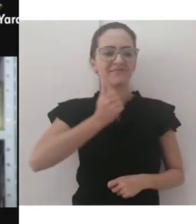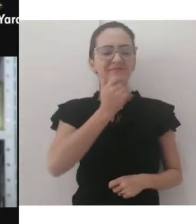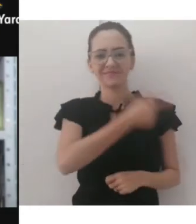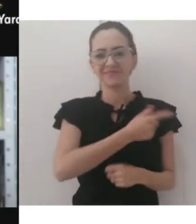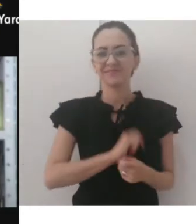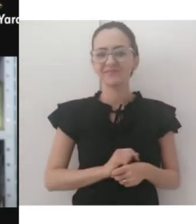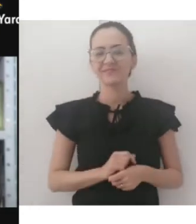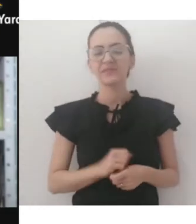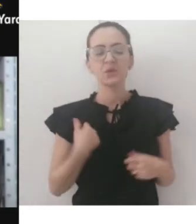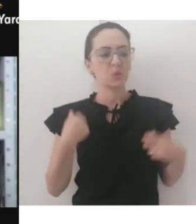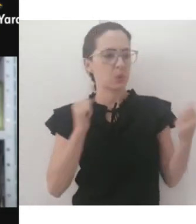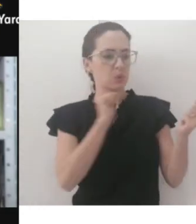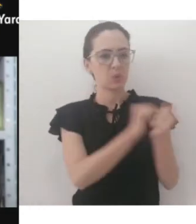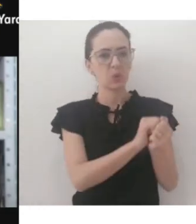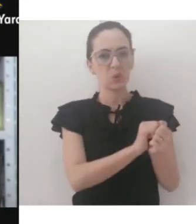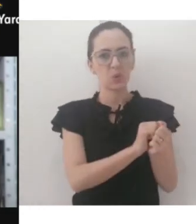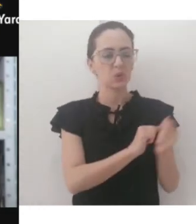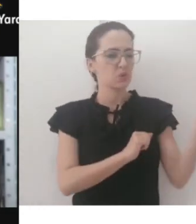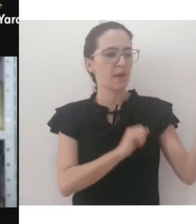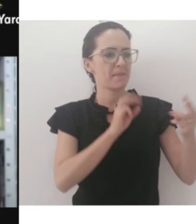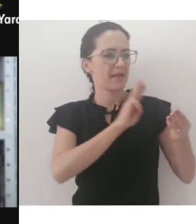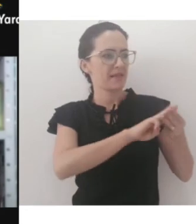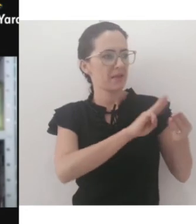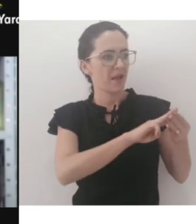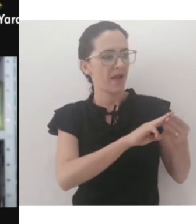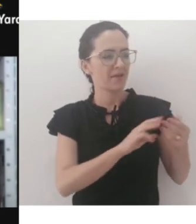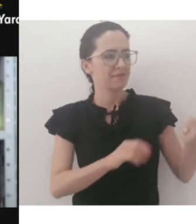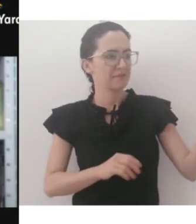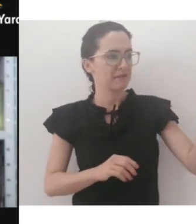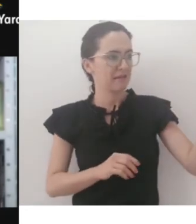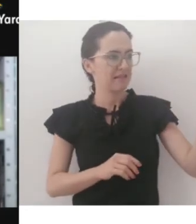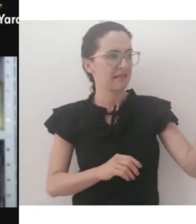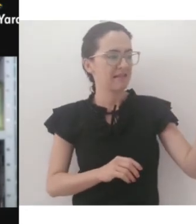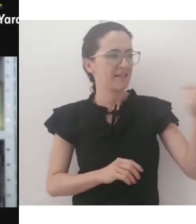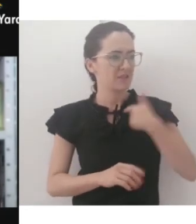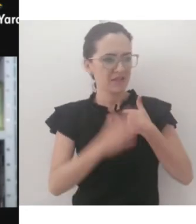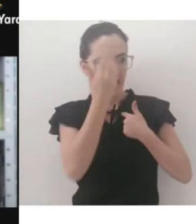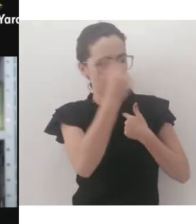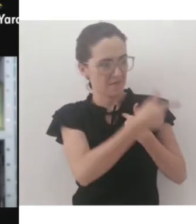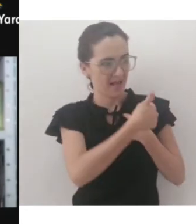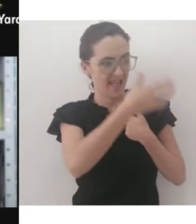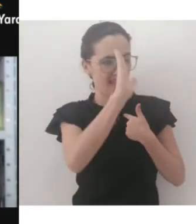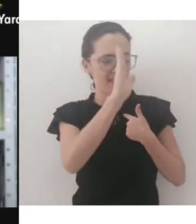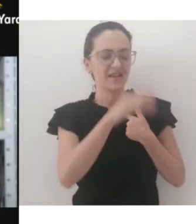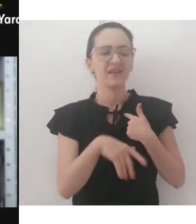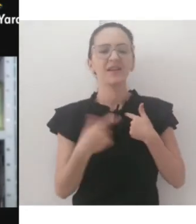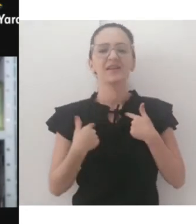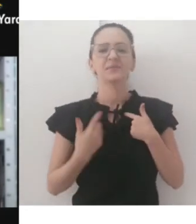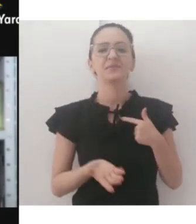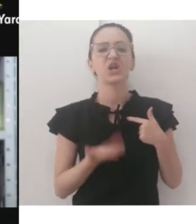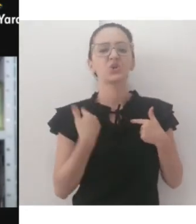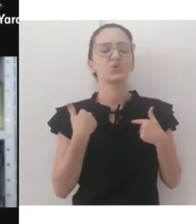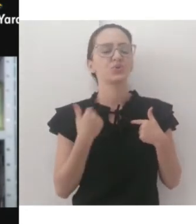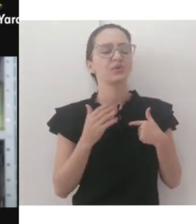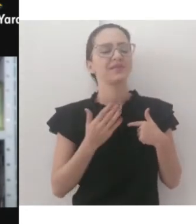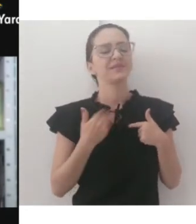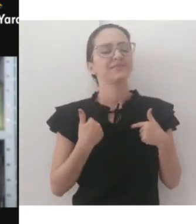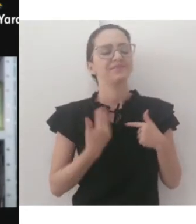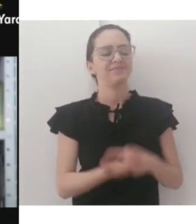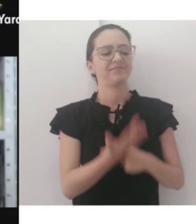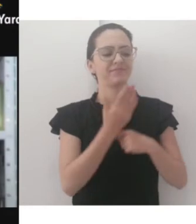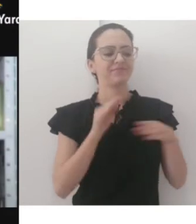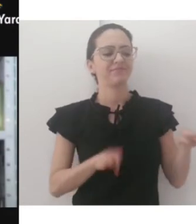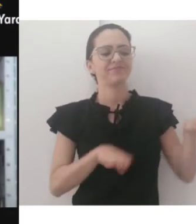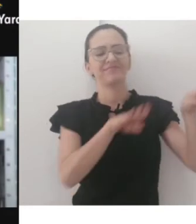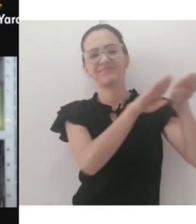tem uma inteligência na área de linguagens muito maior. Então, está colegas que sabem mais matemática do que você,